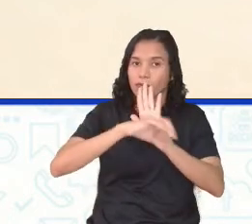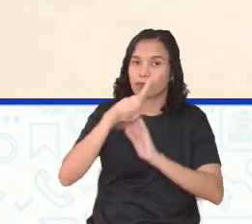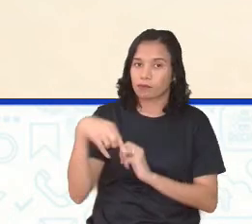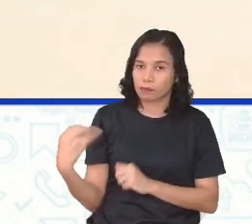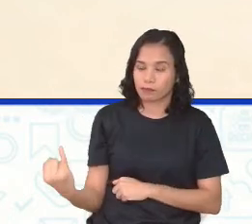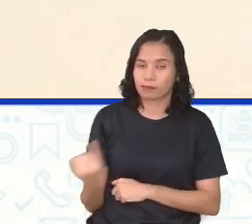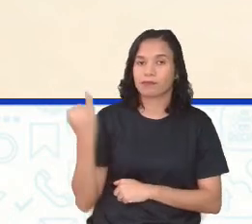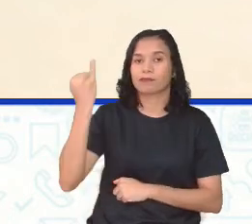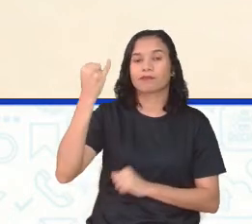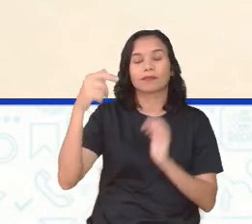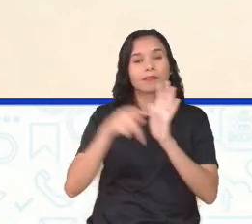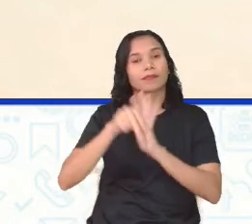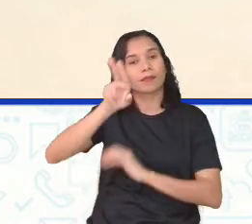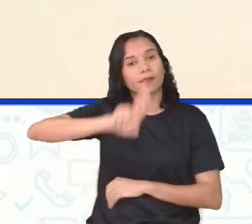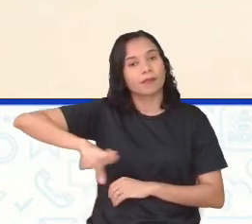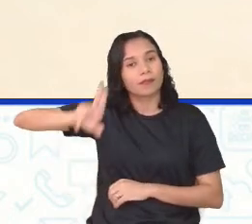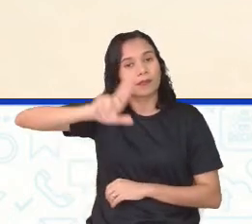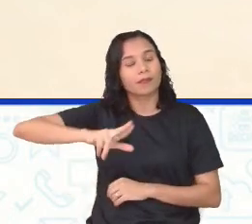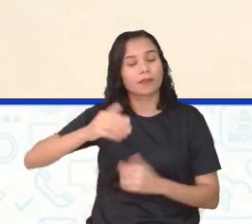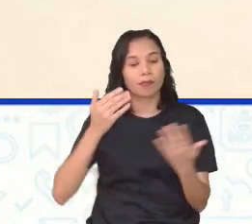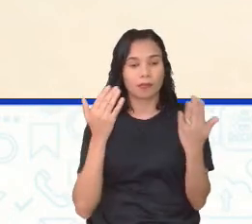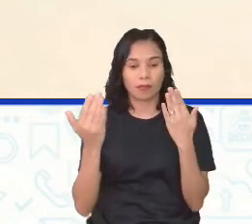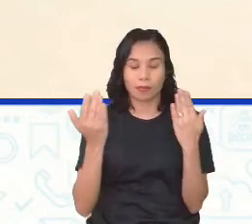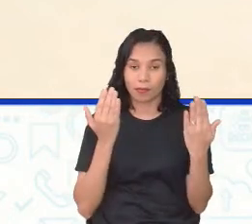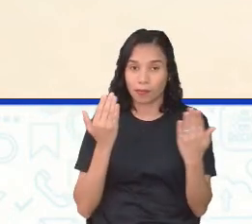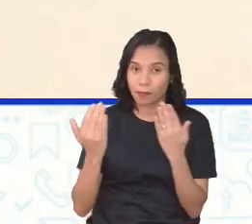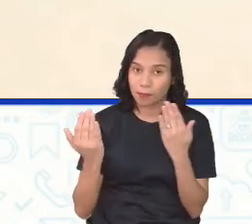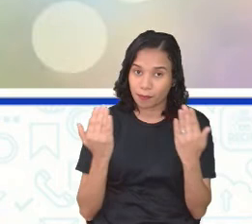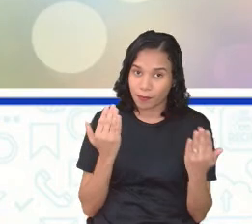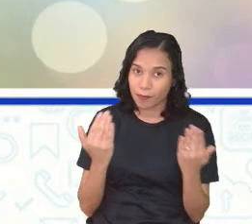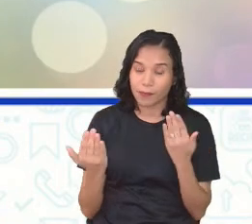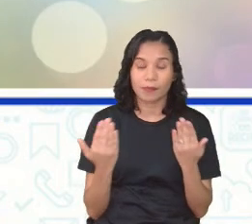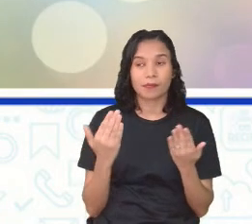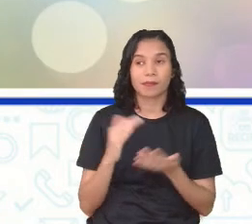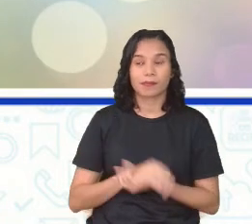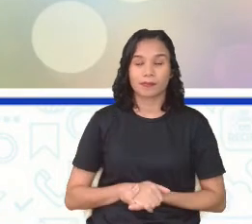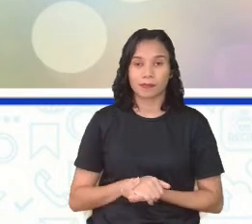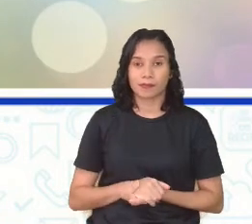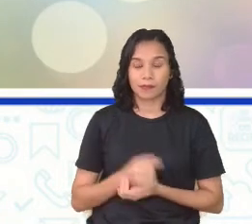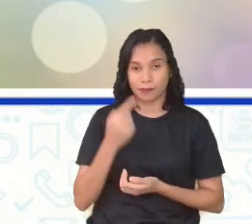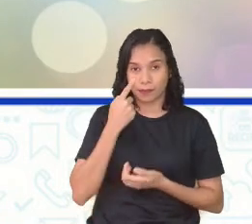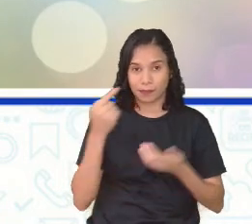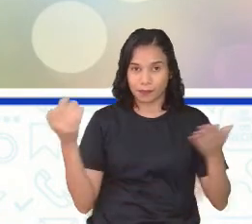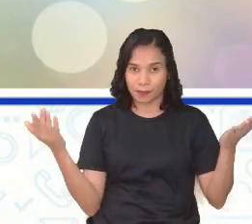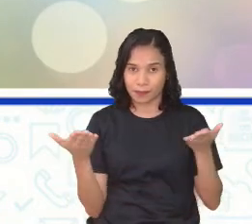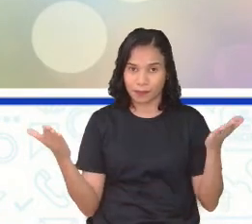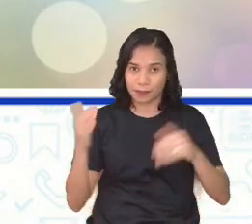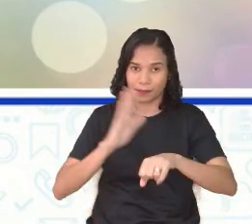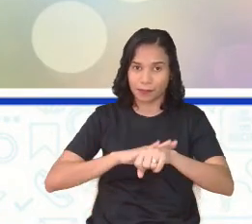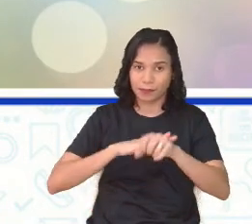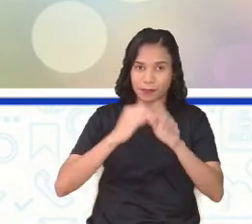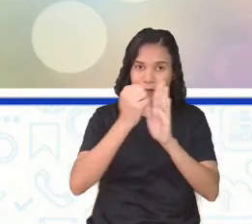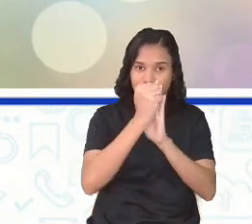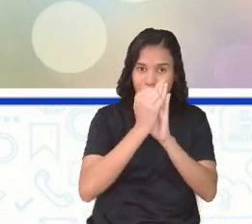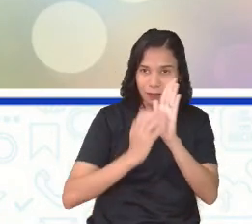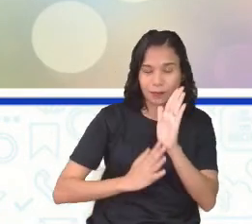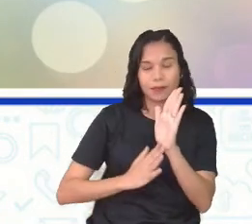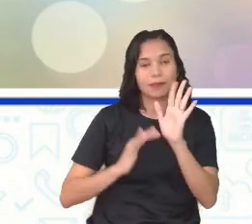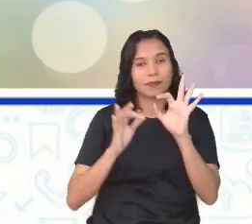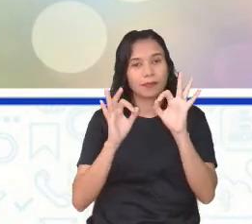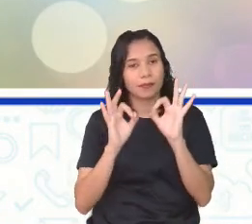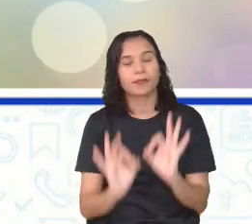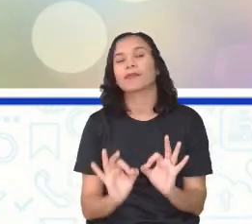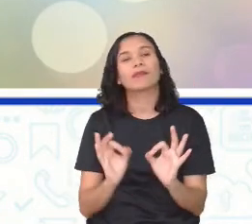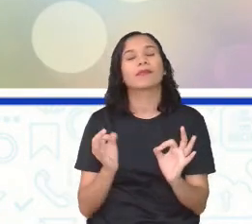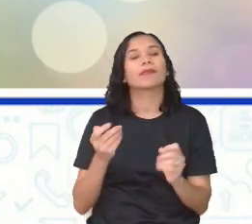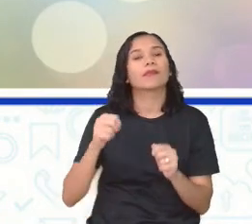importante. Use as comparações. Então, agora chegou a hora da atividade, não é?